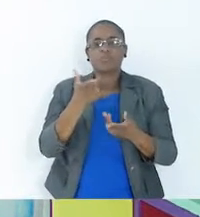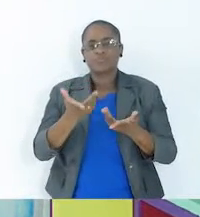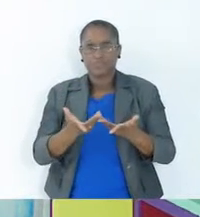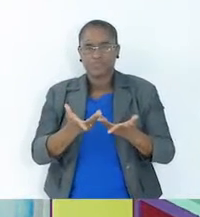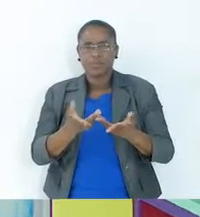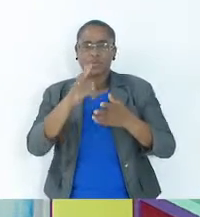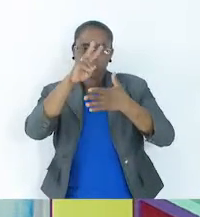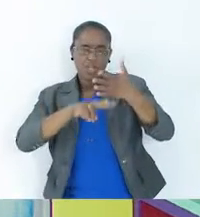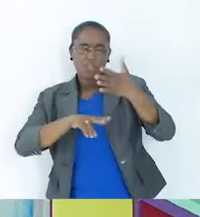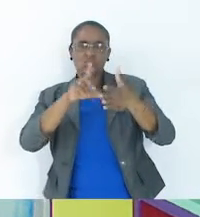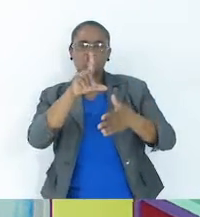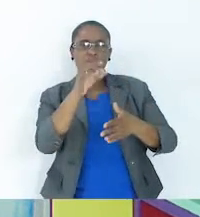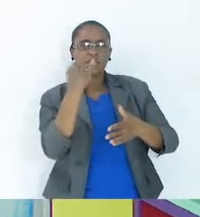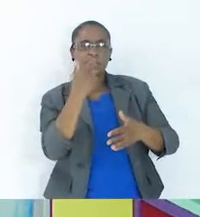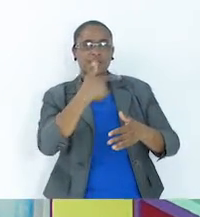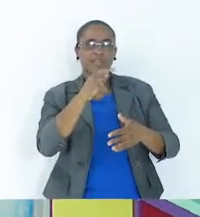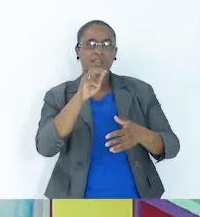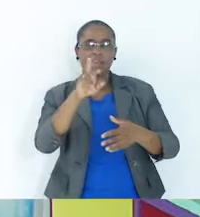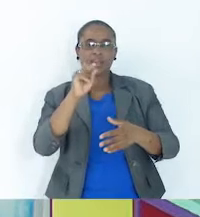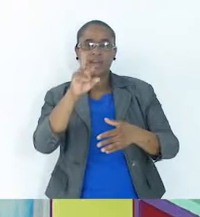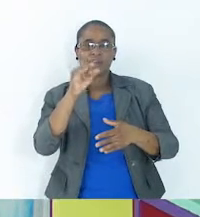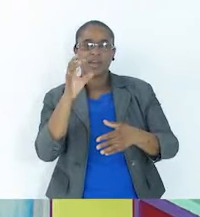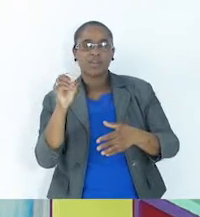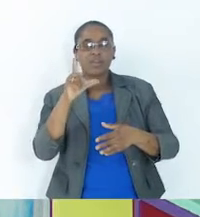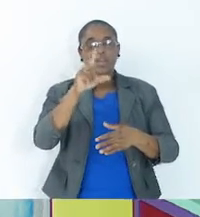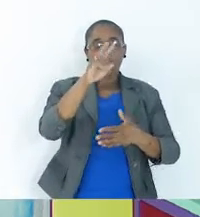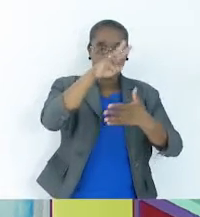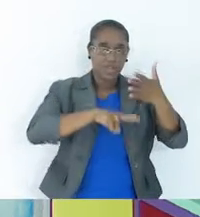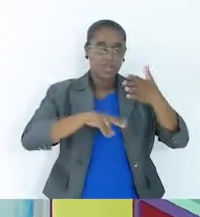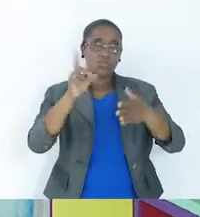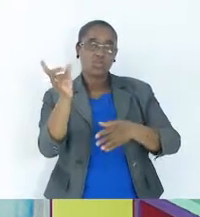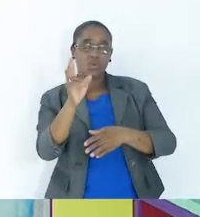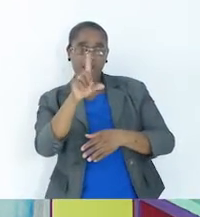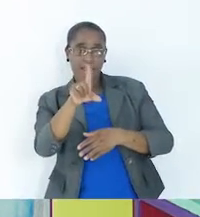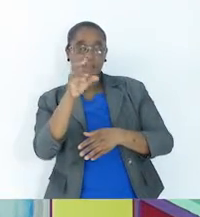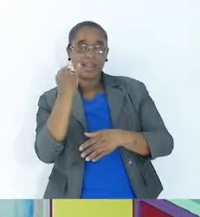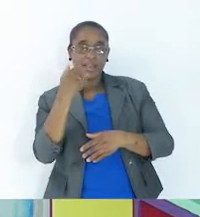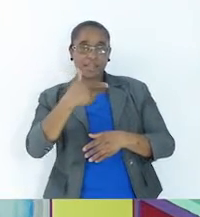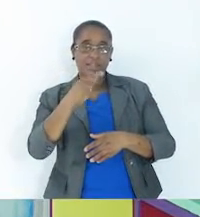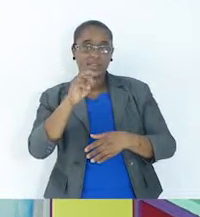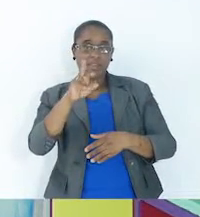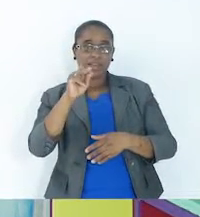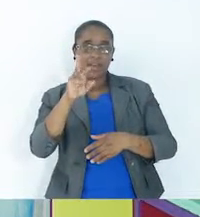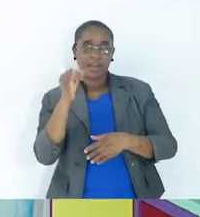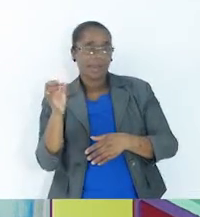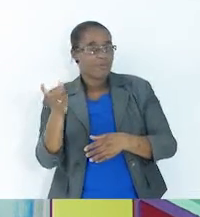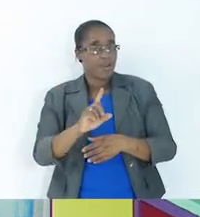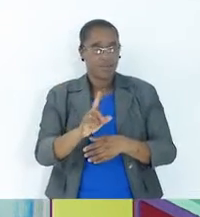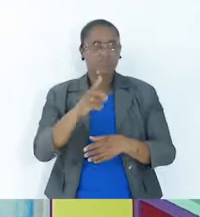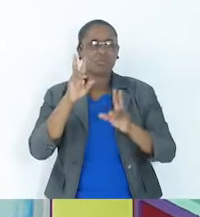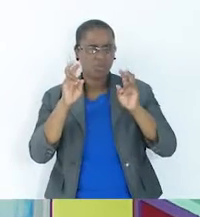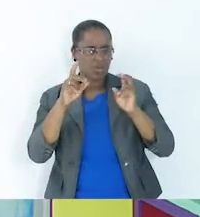texto literário e o texto não literário. Já conheces esta matéria? Pois é, estejas à vontade. Não